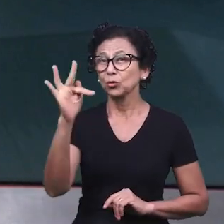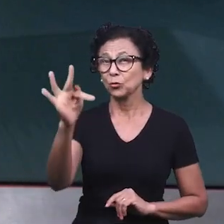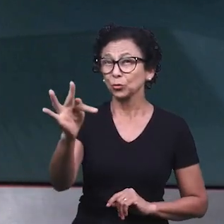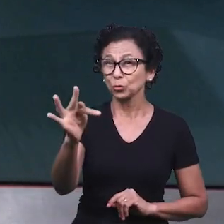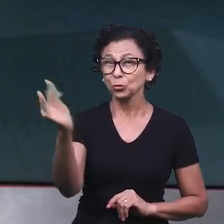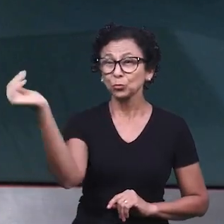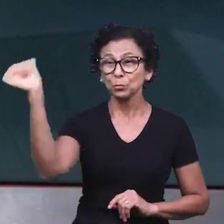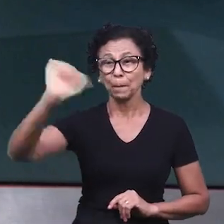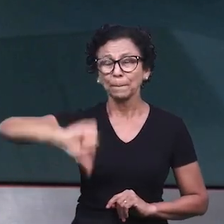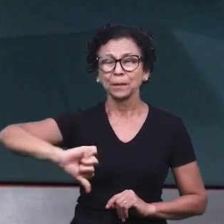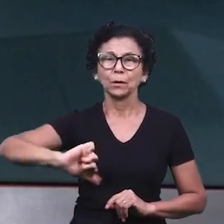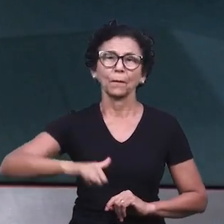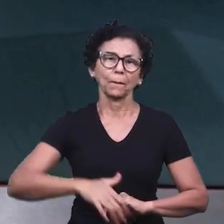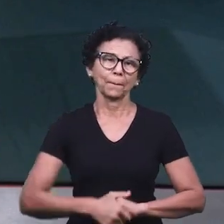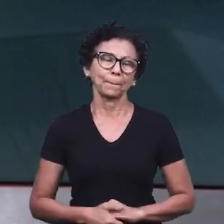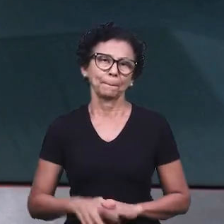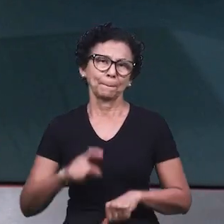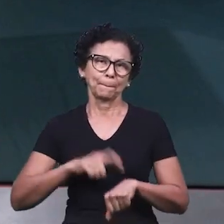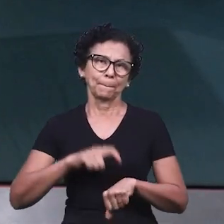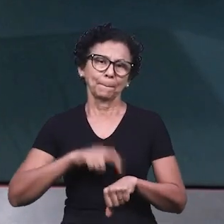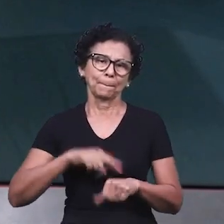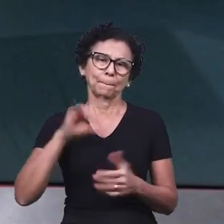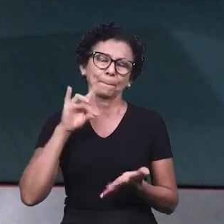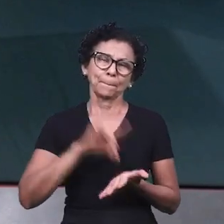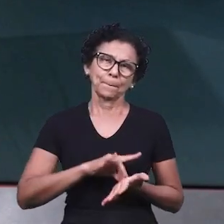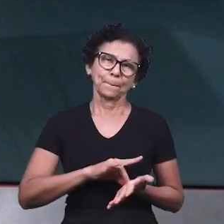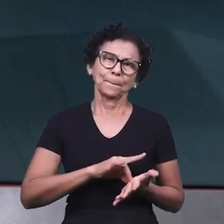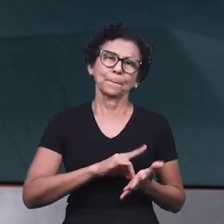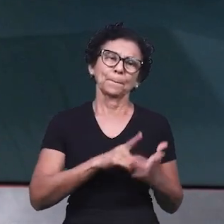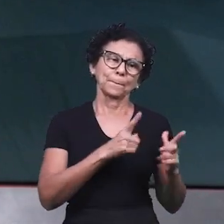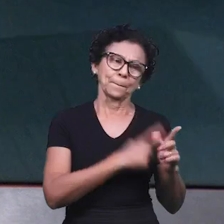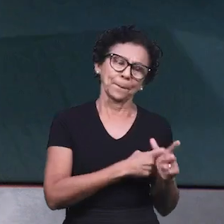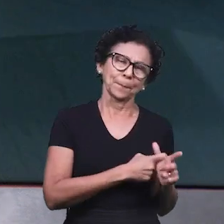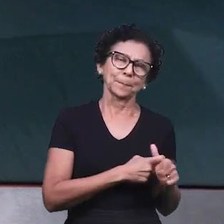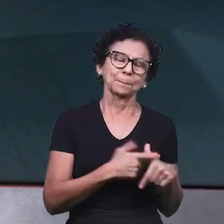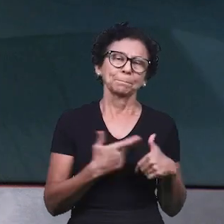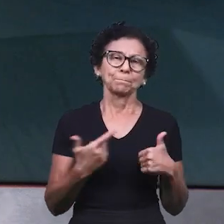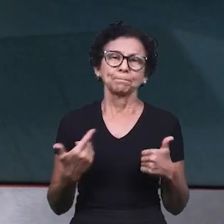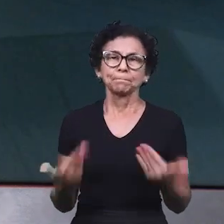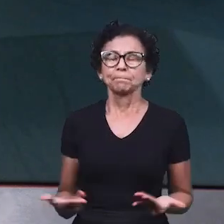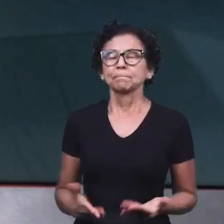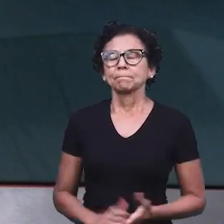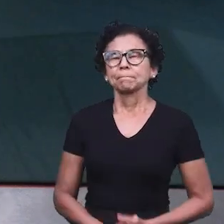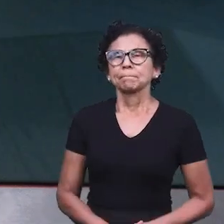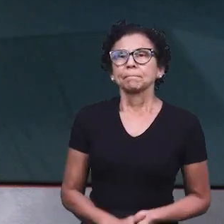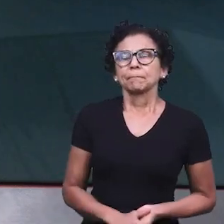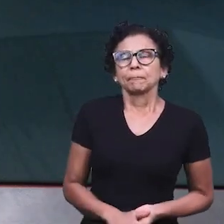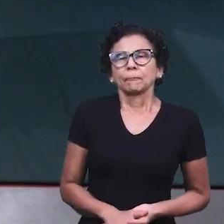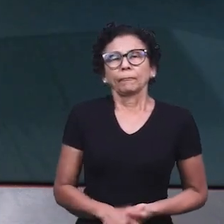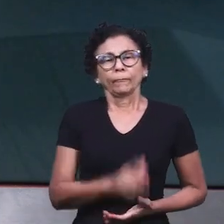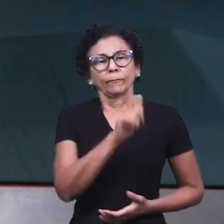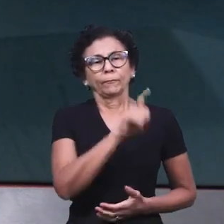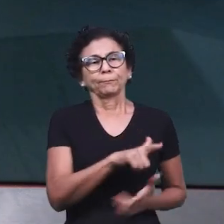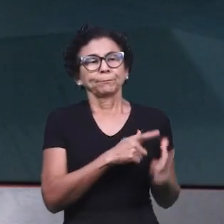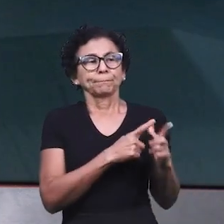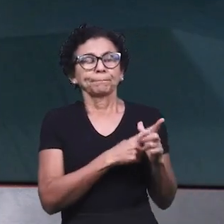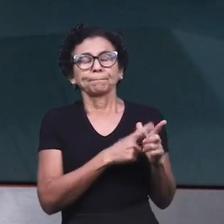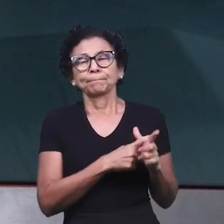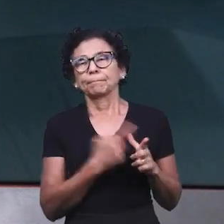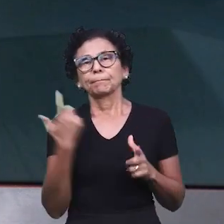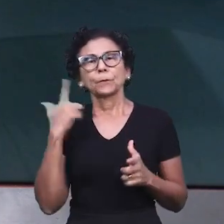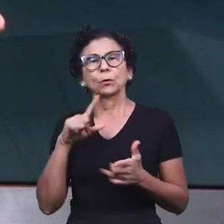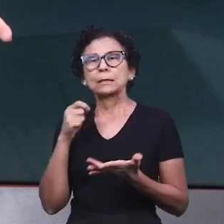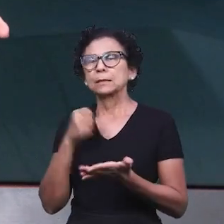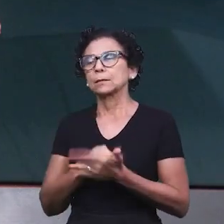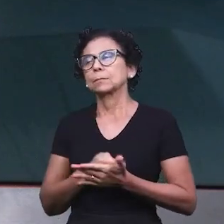vem depois vai ser sempre pior do que está agora. Então você não deve fazer isso. E aí o devedor falou,